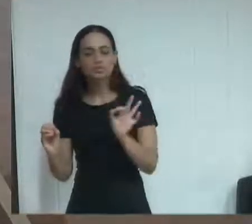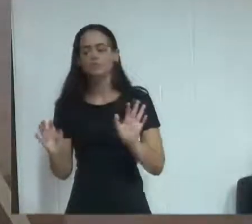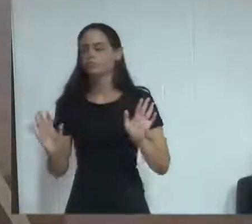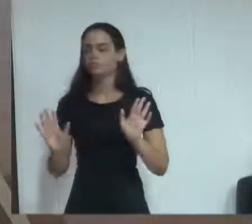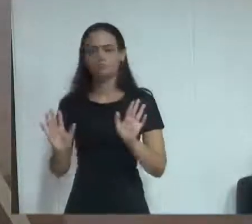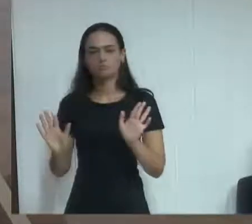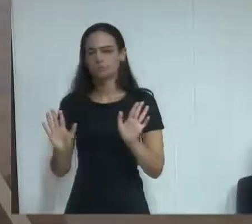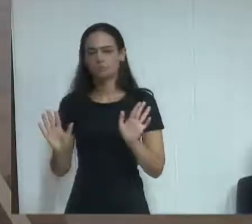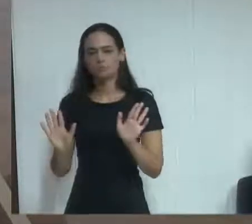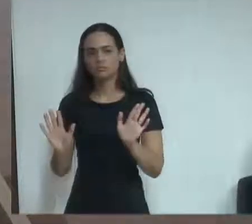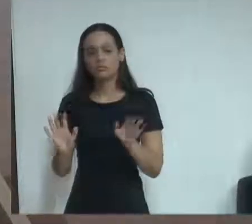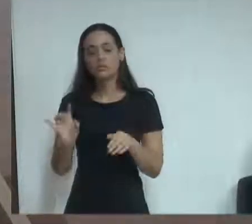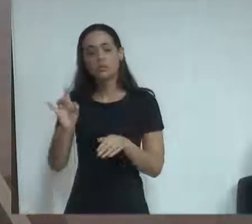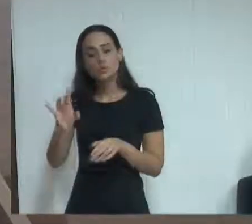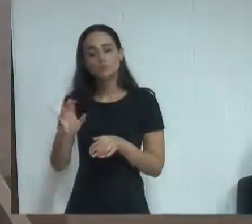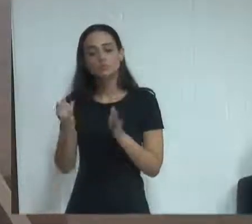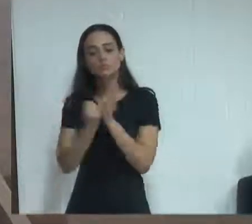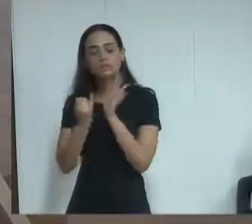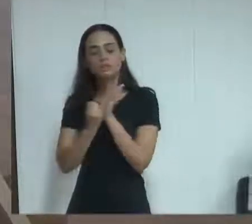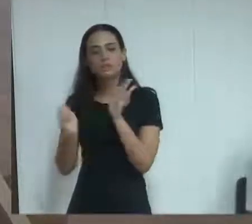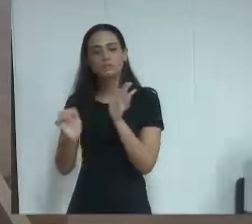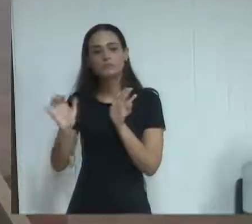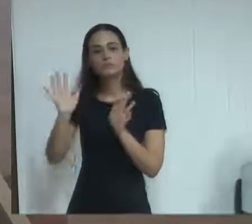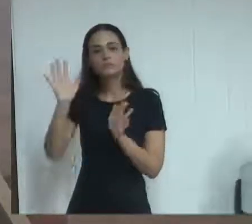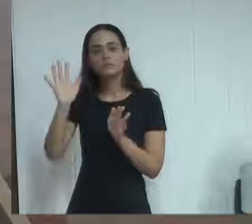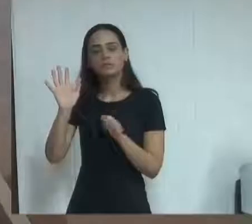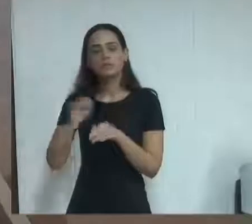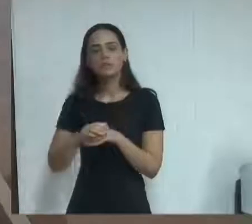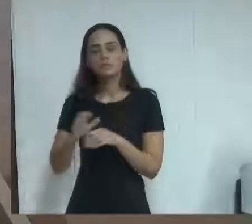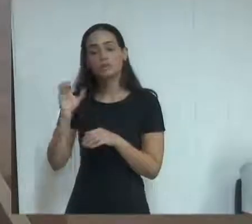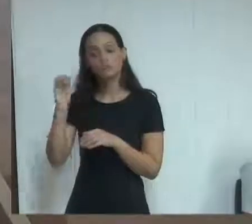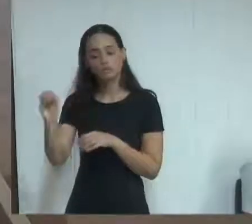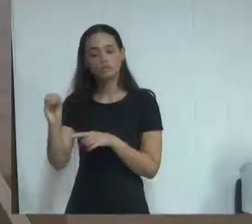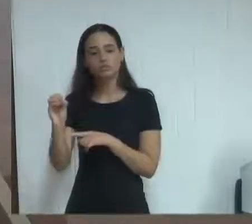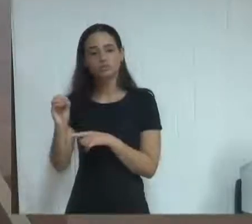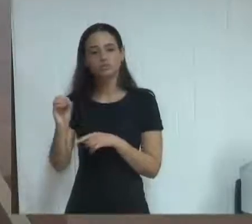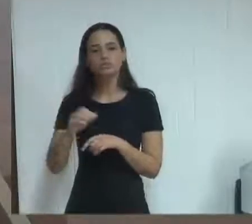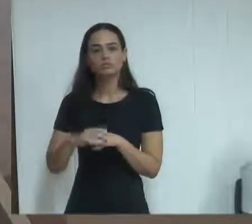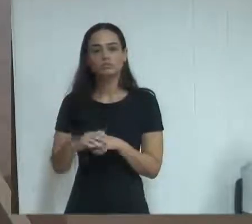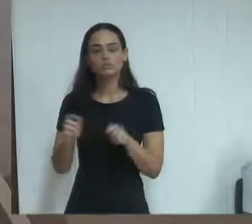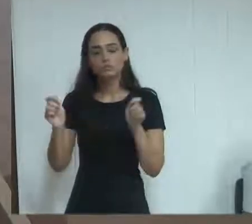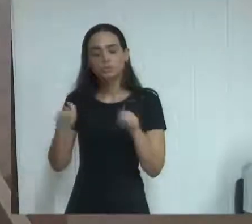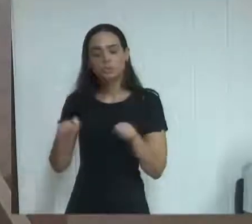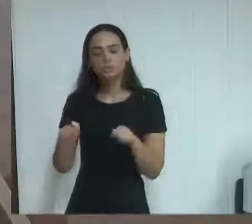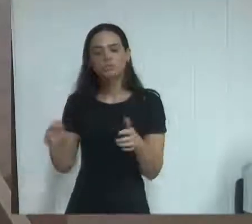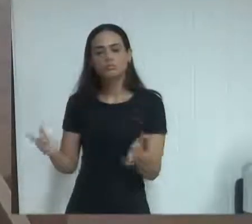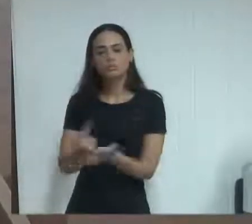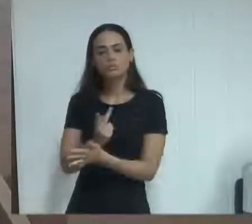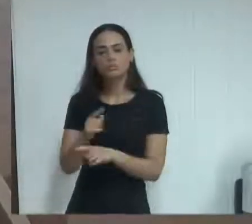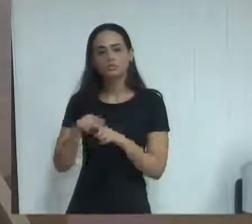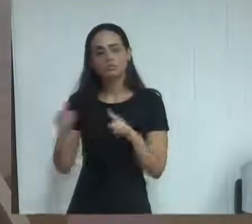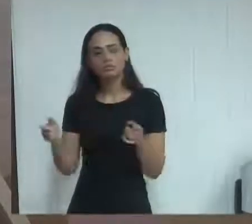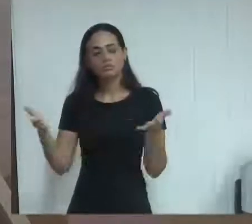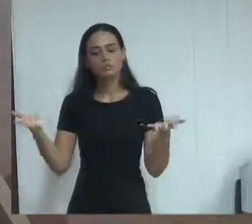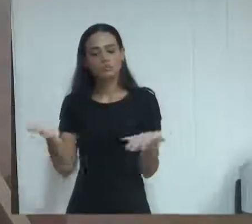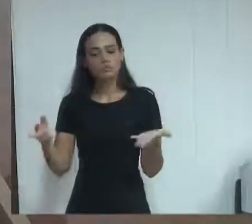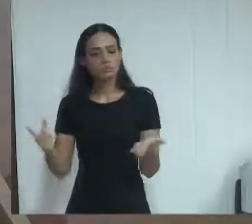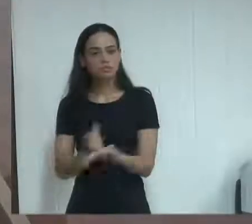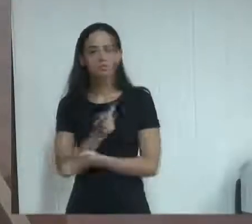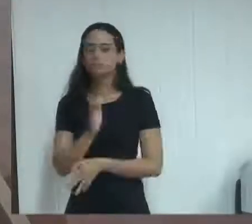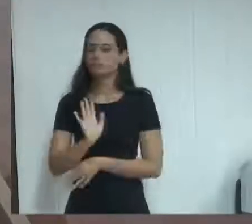exceto se a inflação fosse de 0, eventualmente poderia ter essa possibilidade, o que não é o caso, como